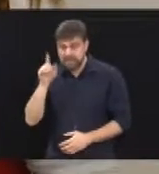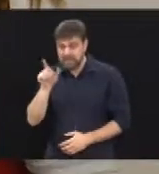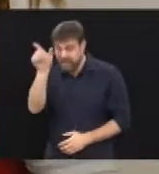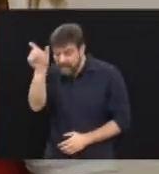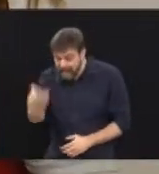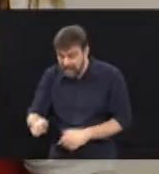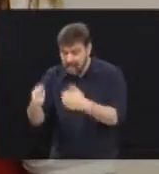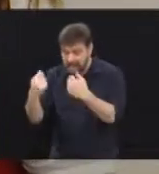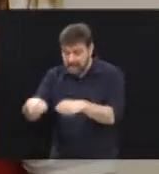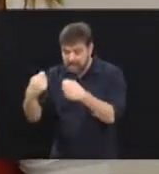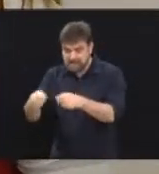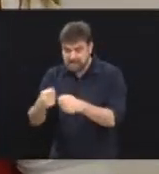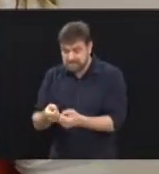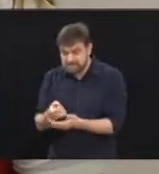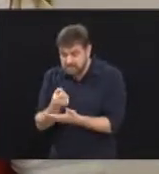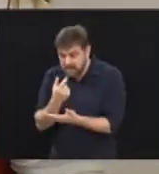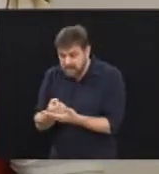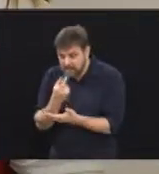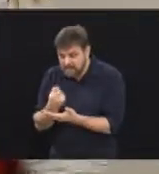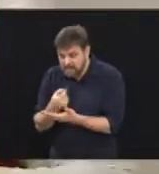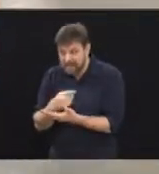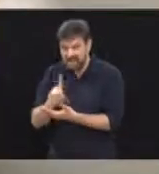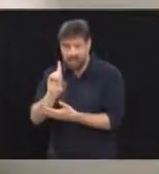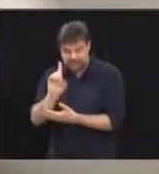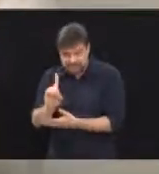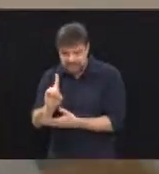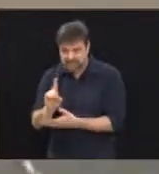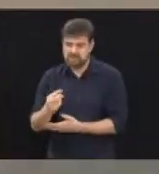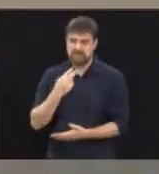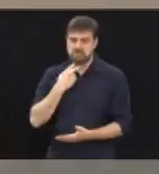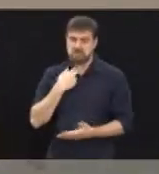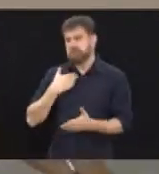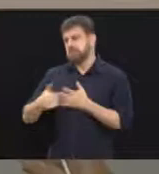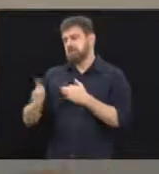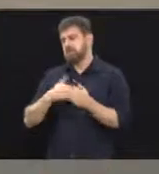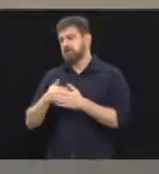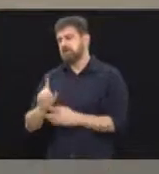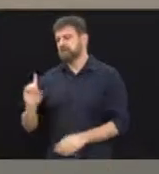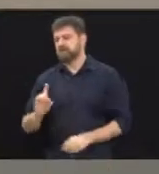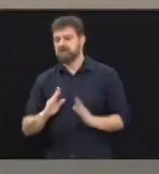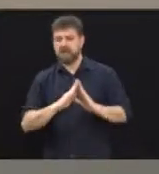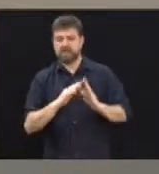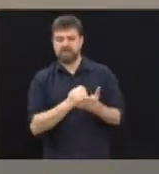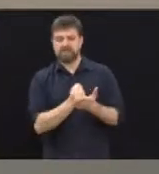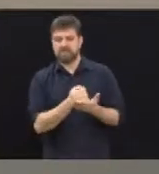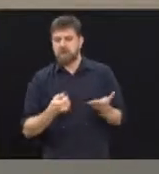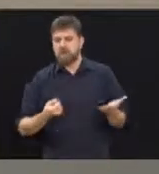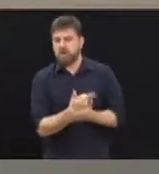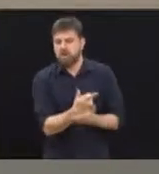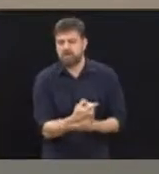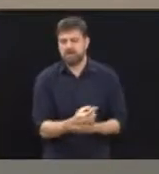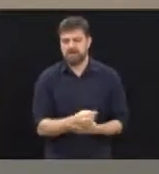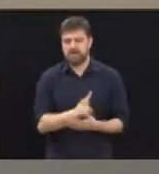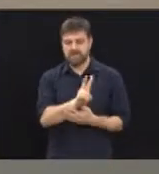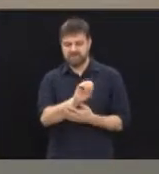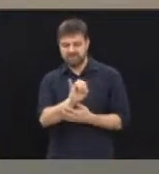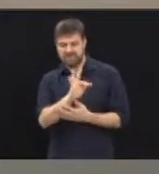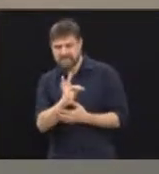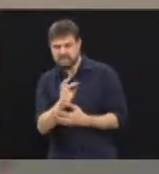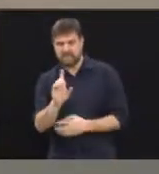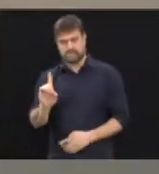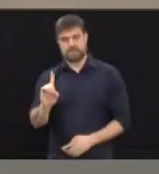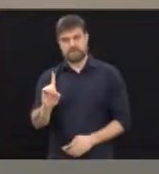está precisando repor de vitamina D. Seria isso? Não é chegar lá na farmácia e pede um vidro de vitamina D? Não é. A gente ainda não tem